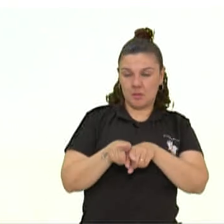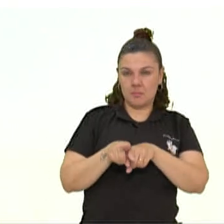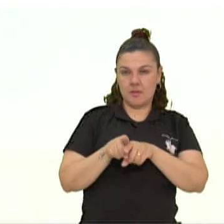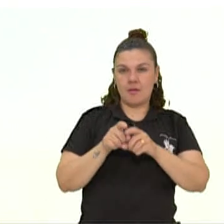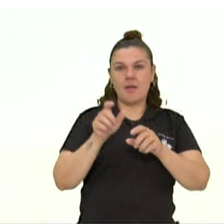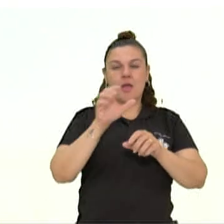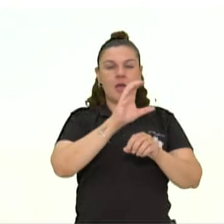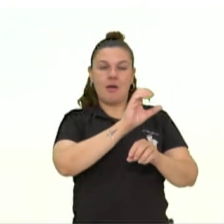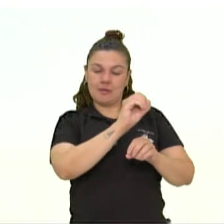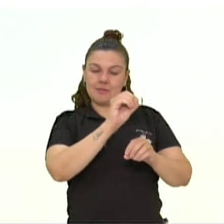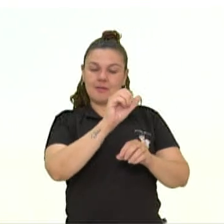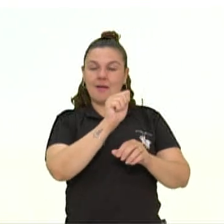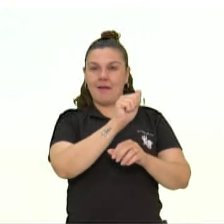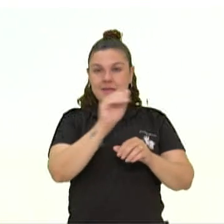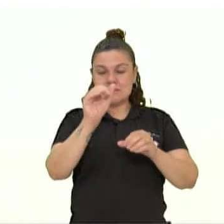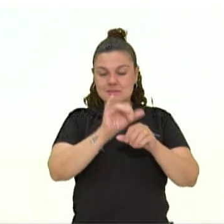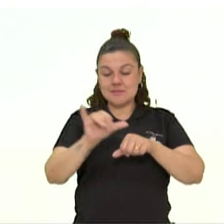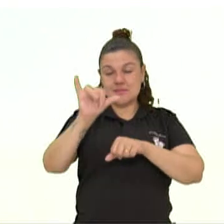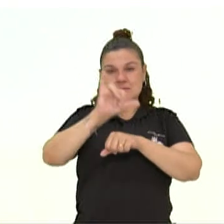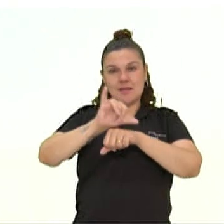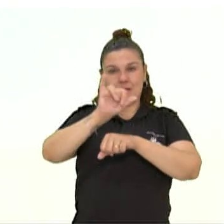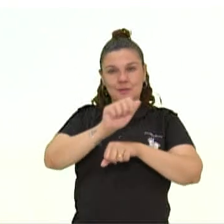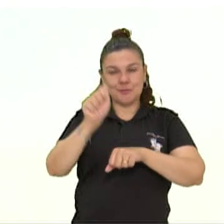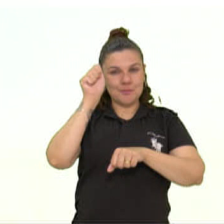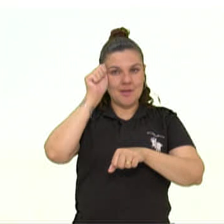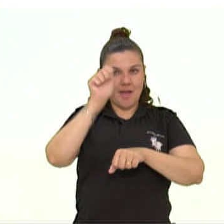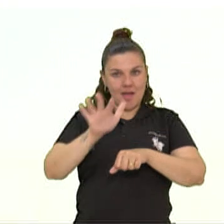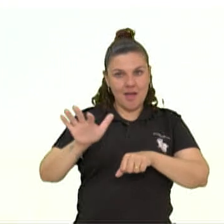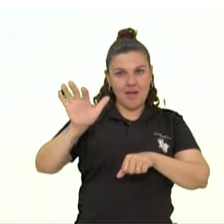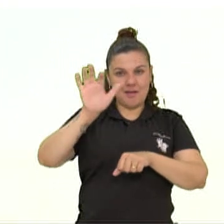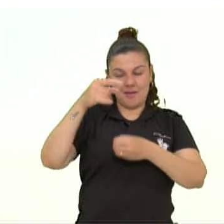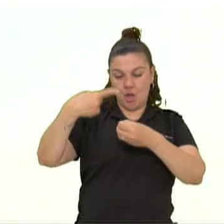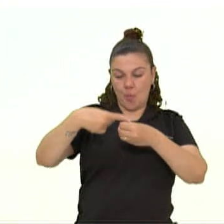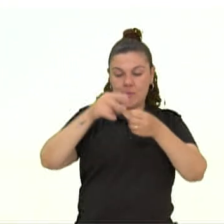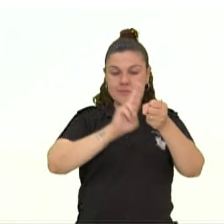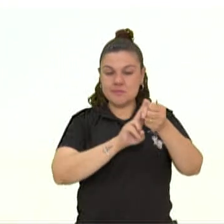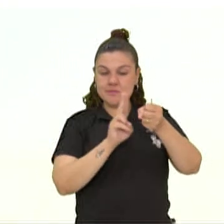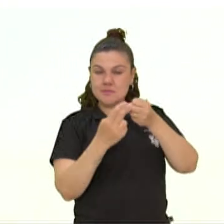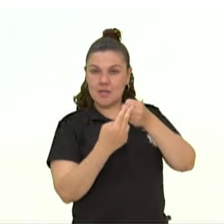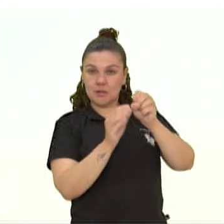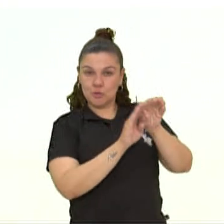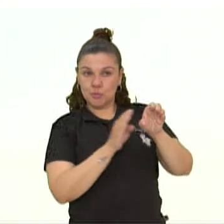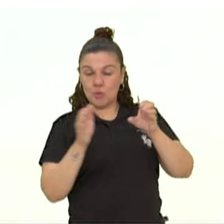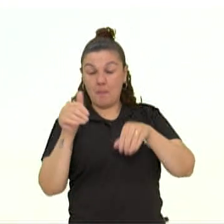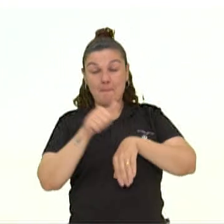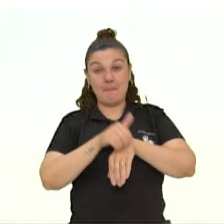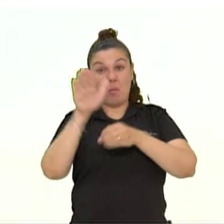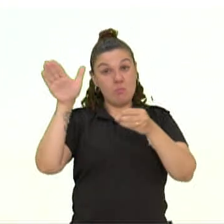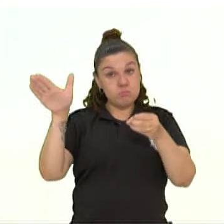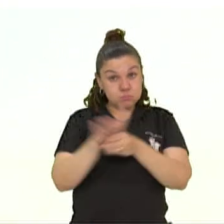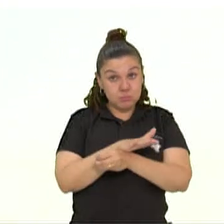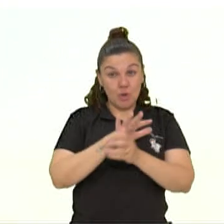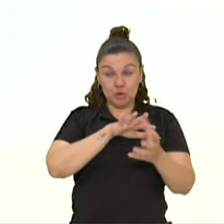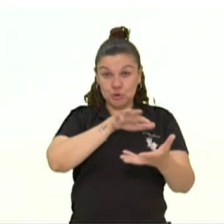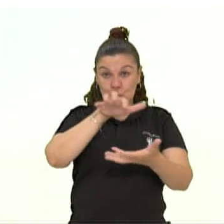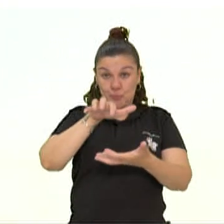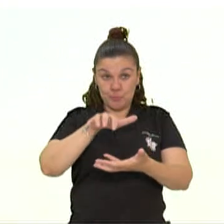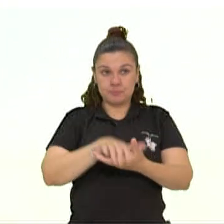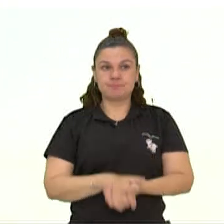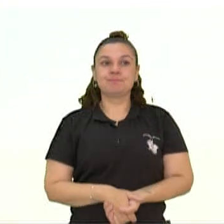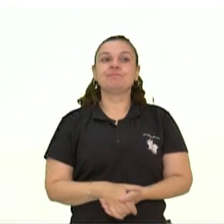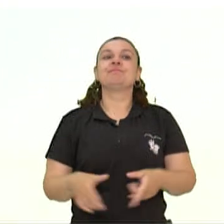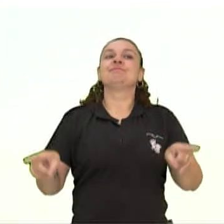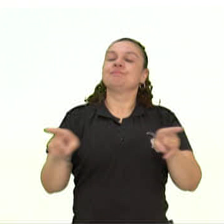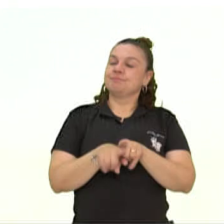outro problema. É a maior cidade metropolitana da região e uma das mais povoadas do mundo. E